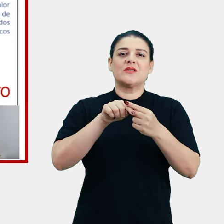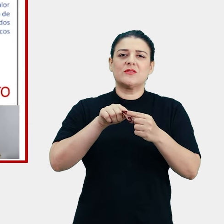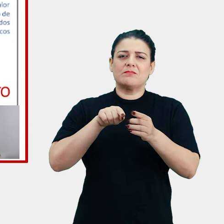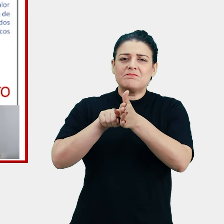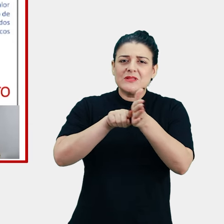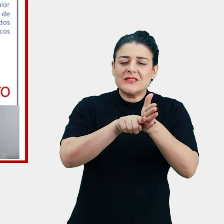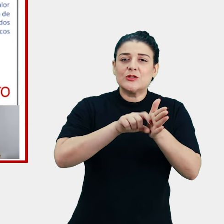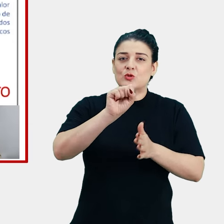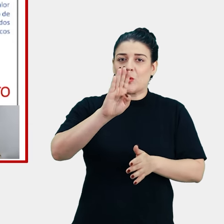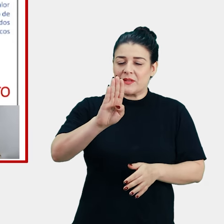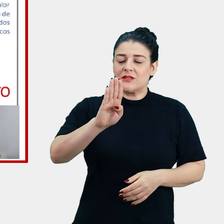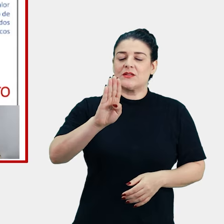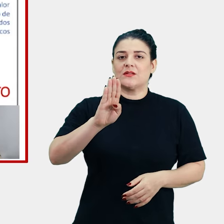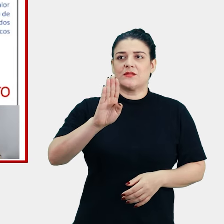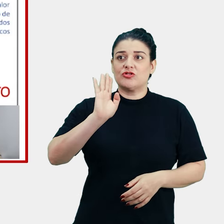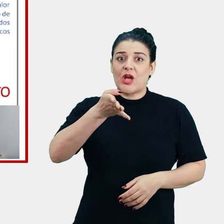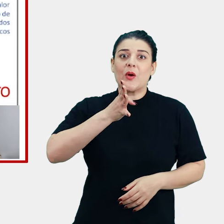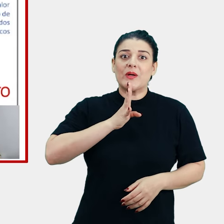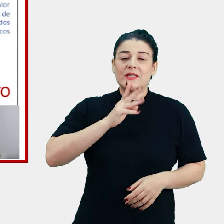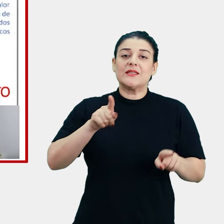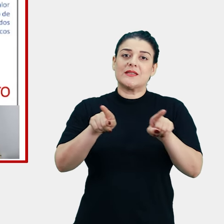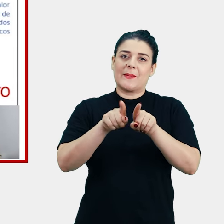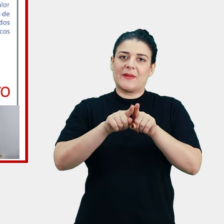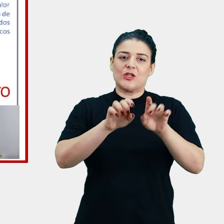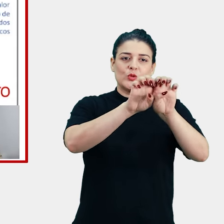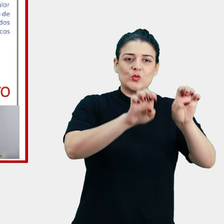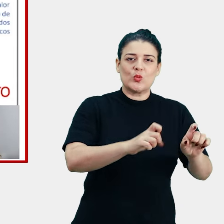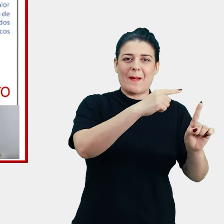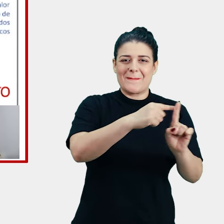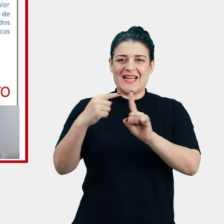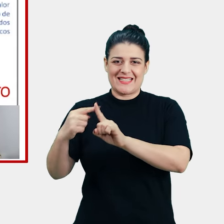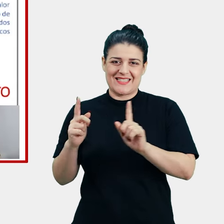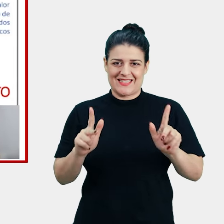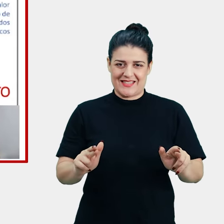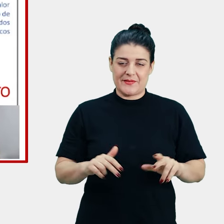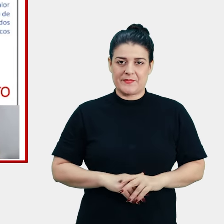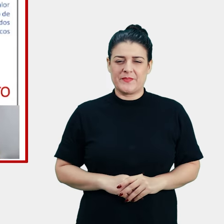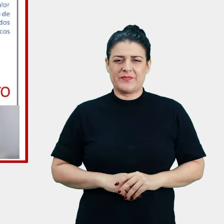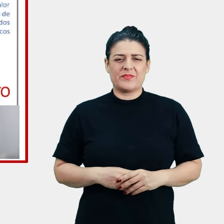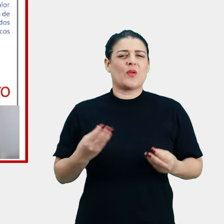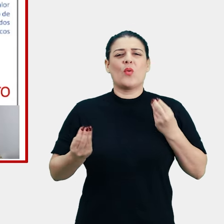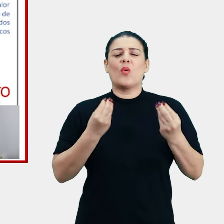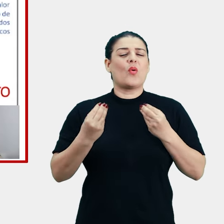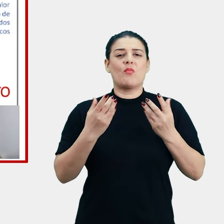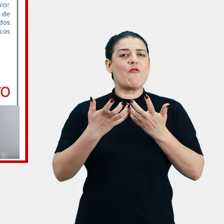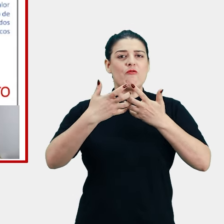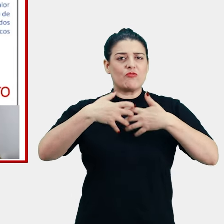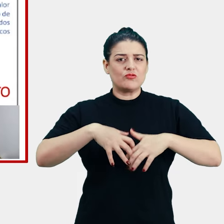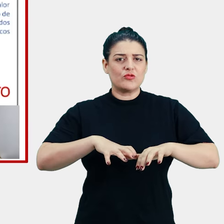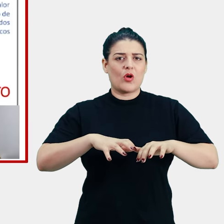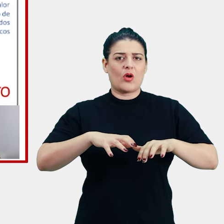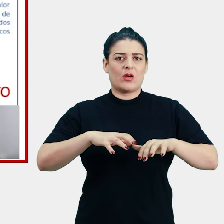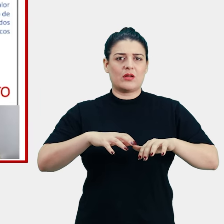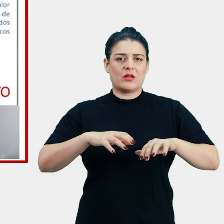conhecidas, né, e análogos estruturais, tá? E aí, como que ocorre, né, essa formação